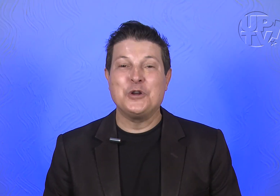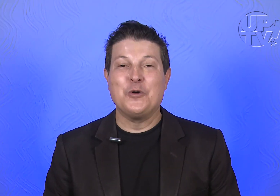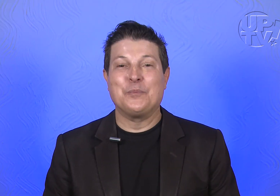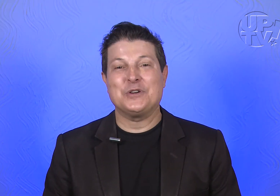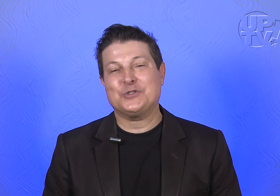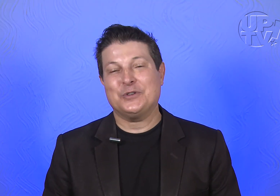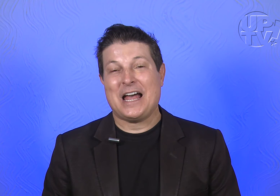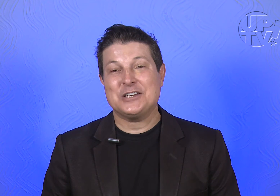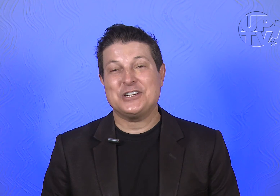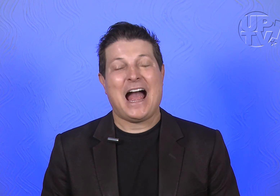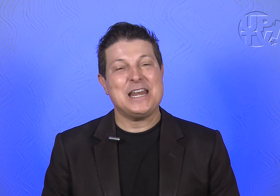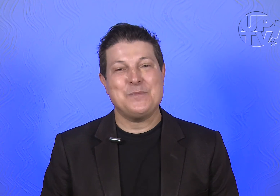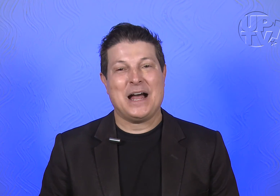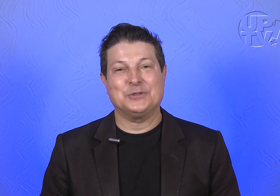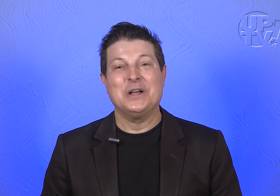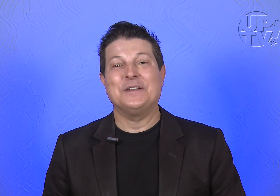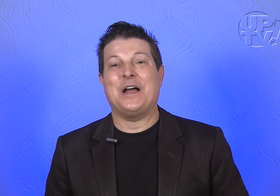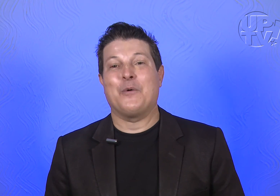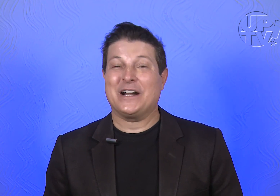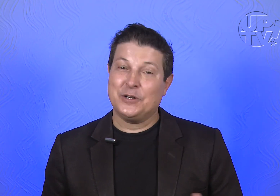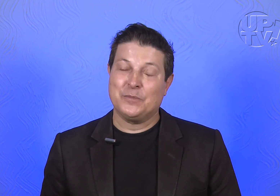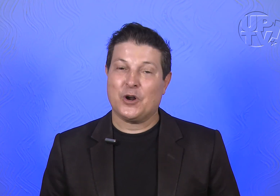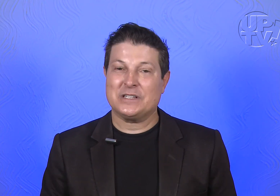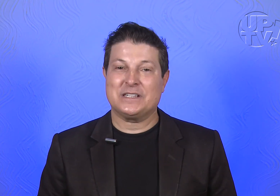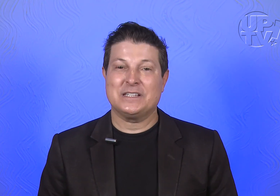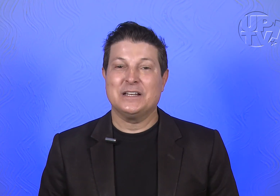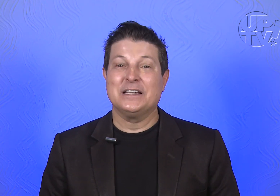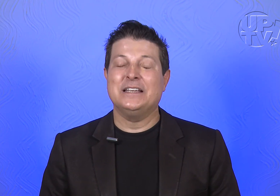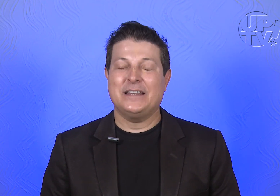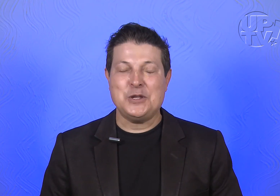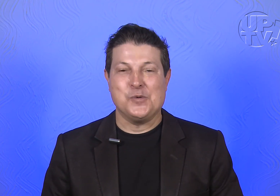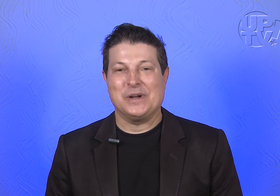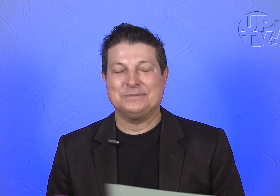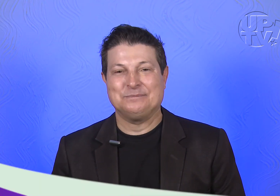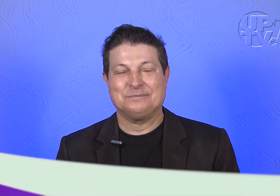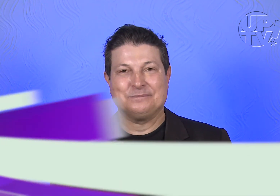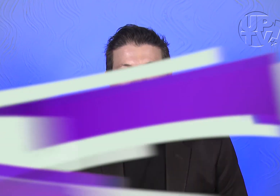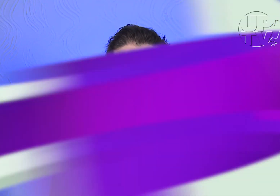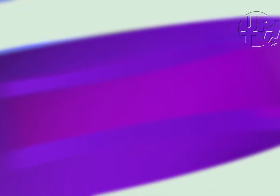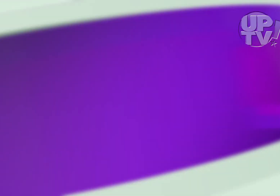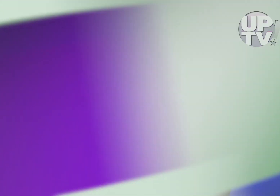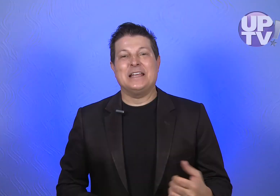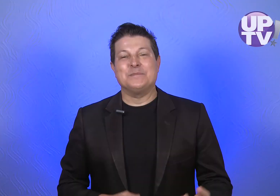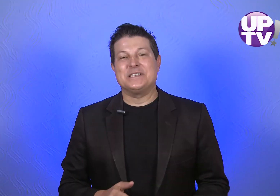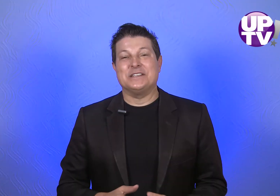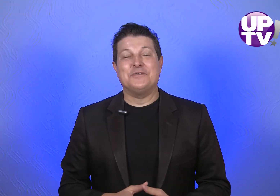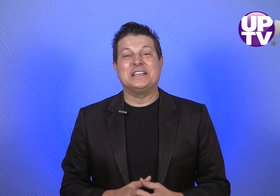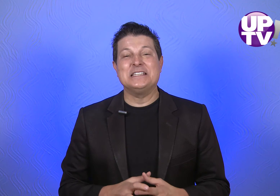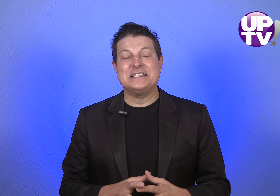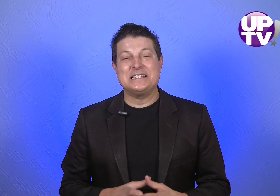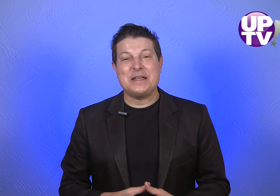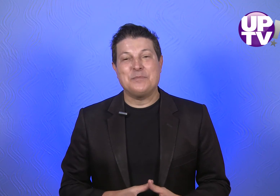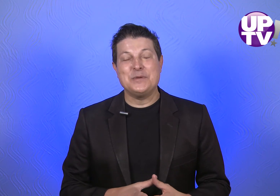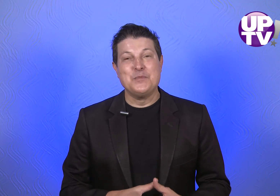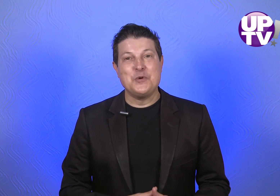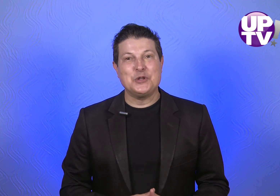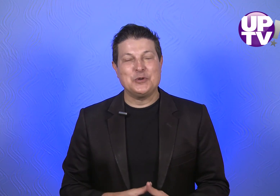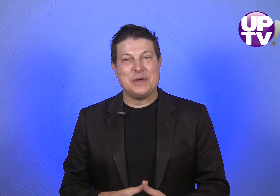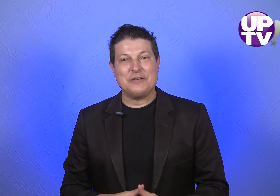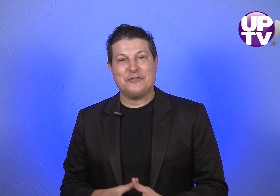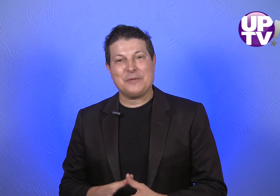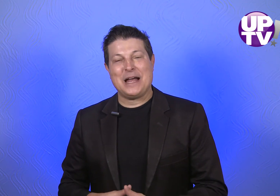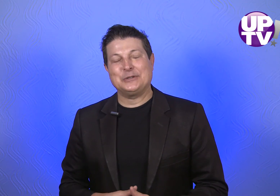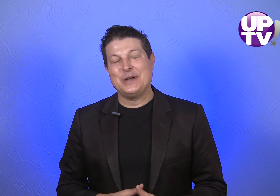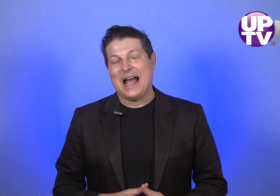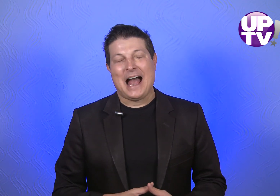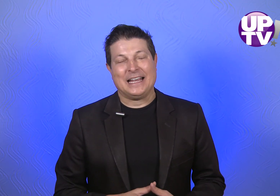o único personagem animado da Warner Bros. Que tem uma. Lembre-se, fique sempre muito